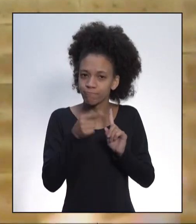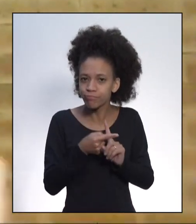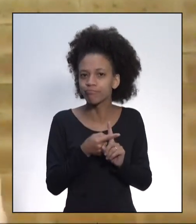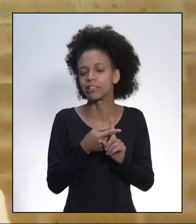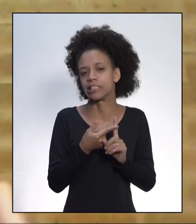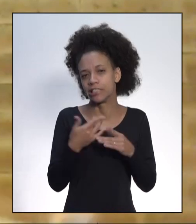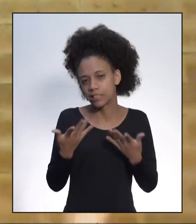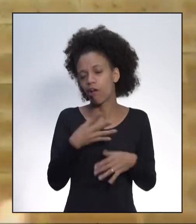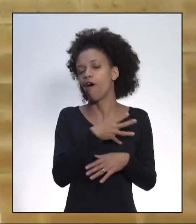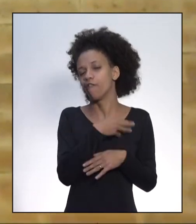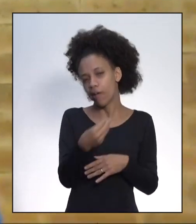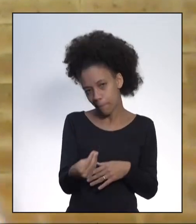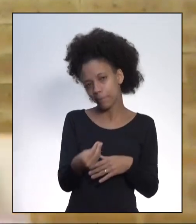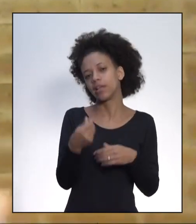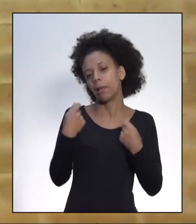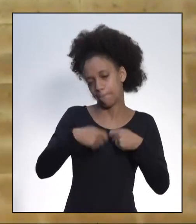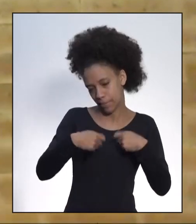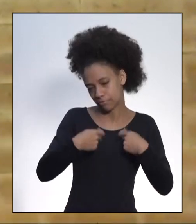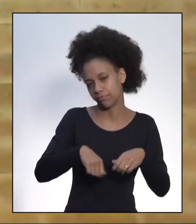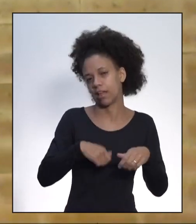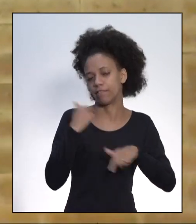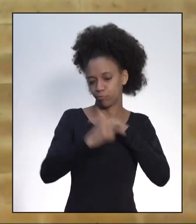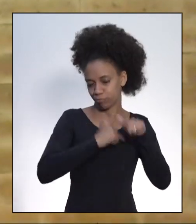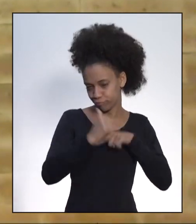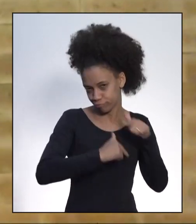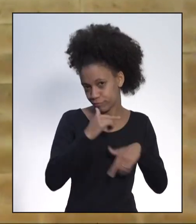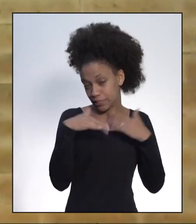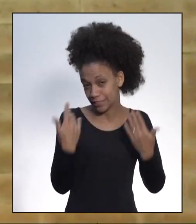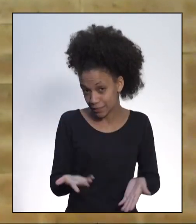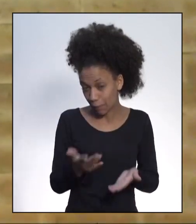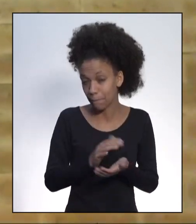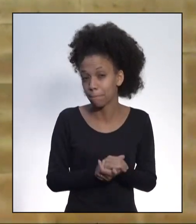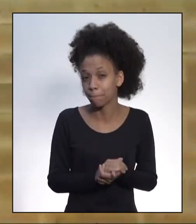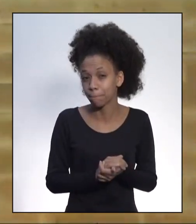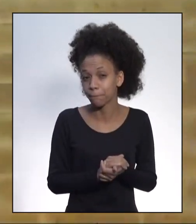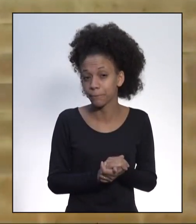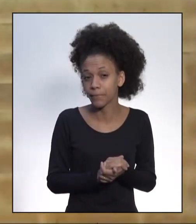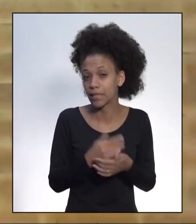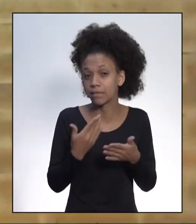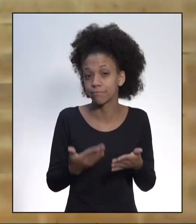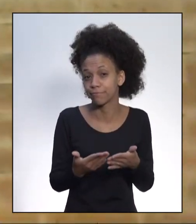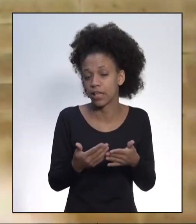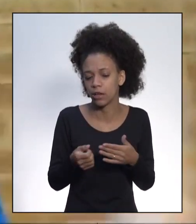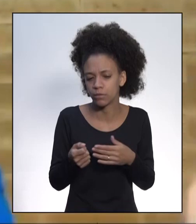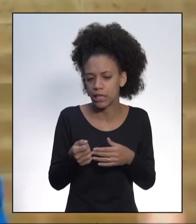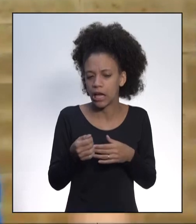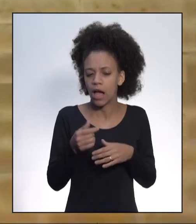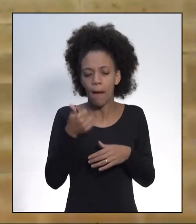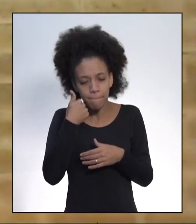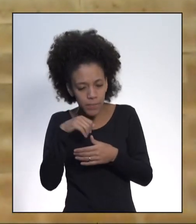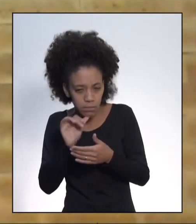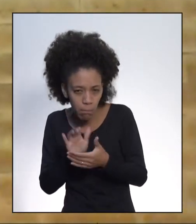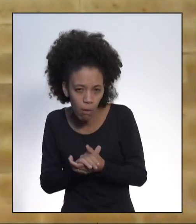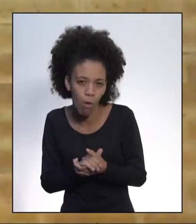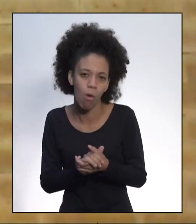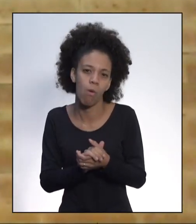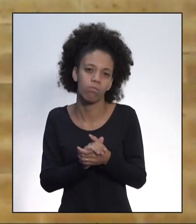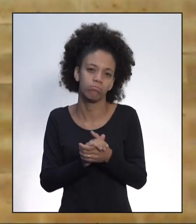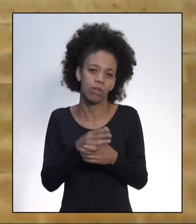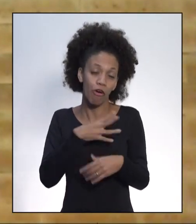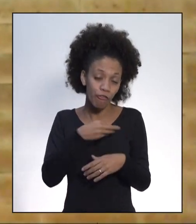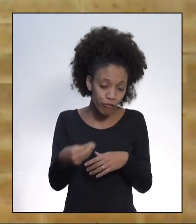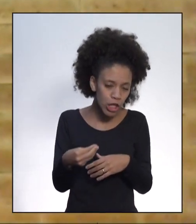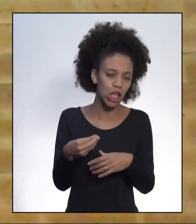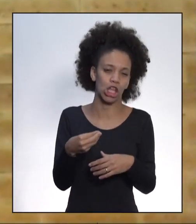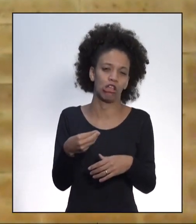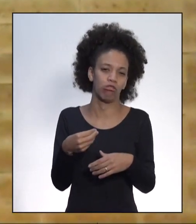veio essa questão da família, eu precisava correr atrás agora. Então, mas aí mesmo com esse cenário, minha esposa, né, um filho nosso